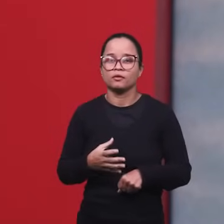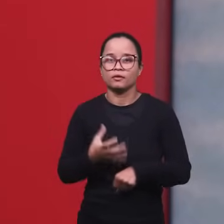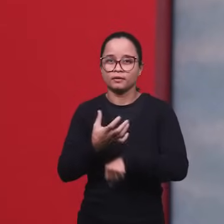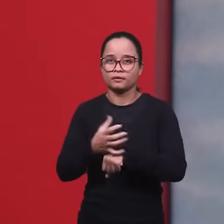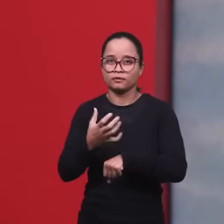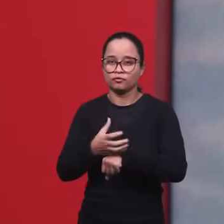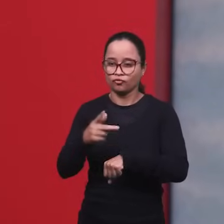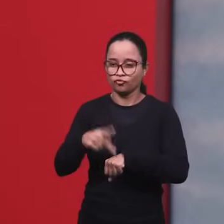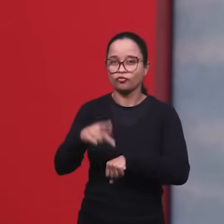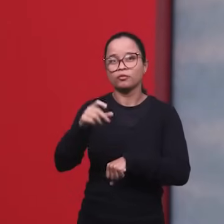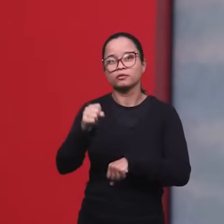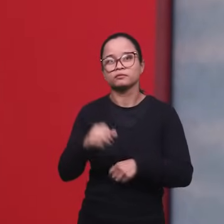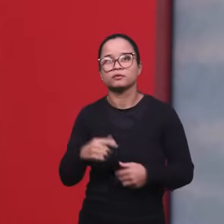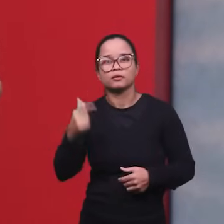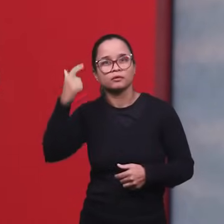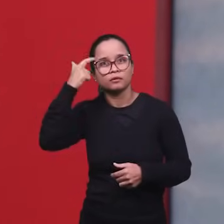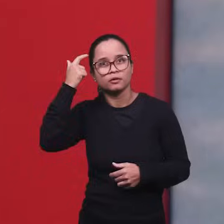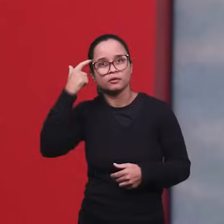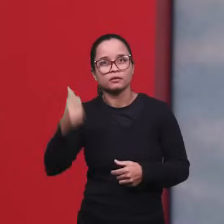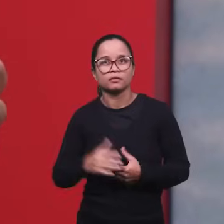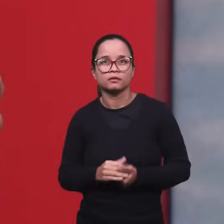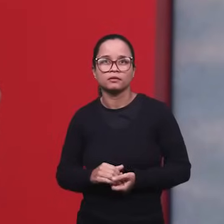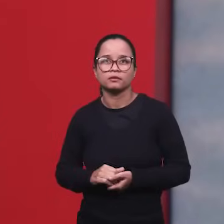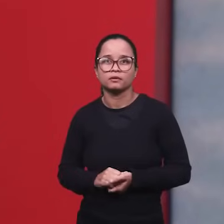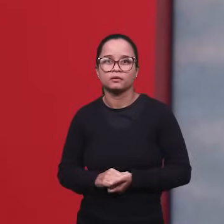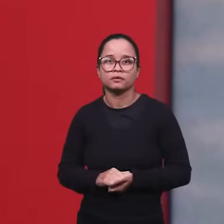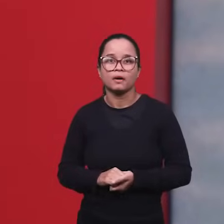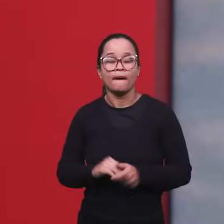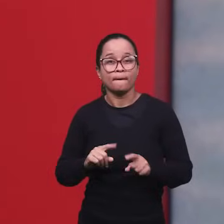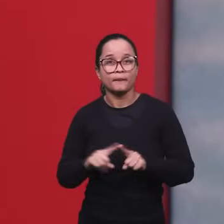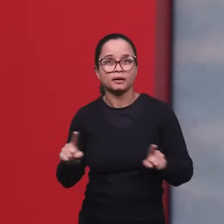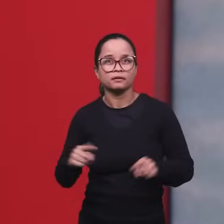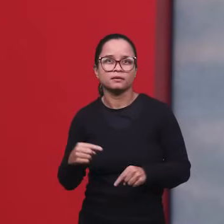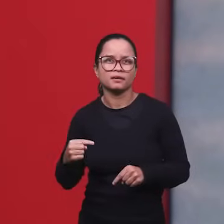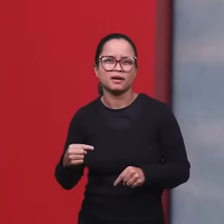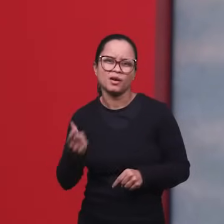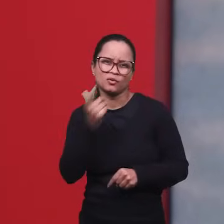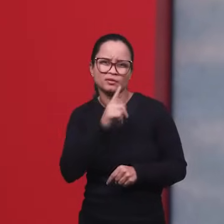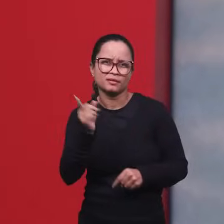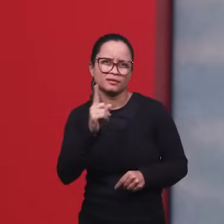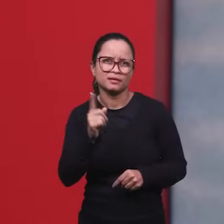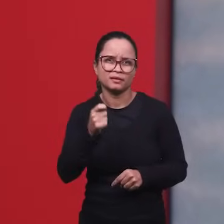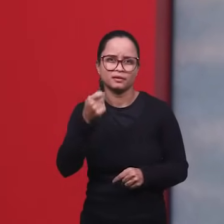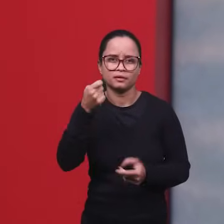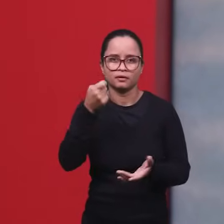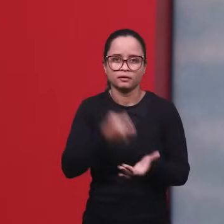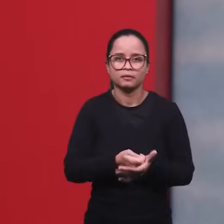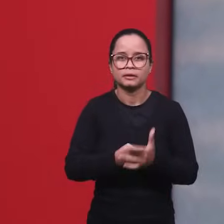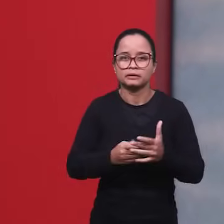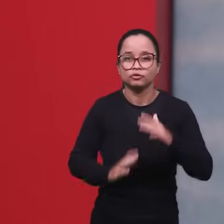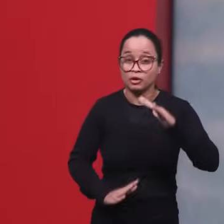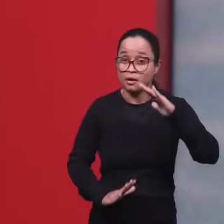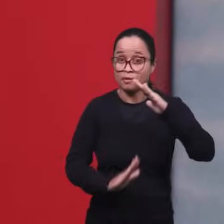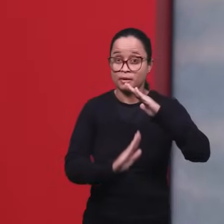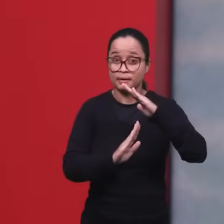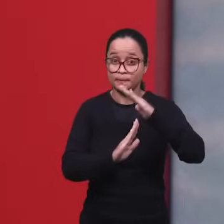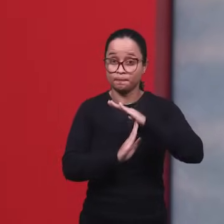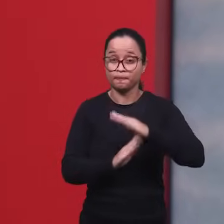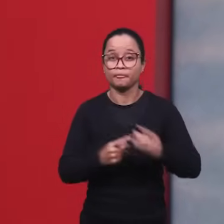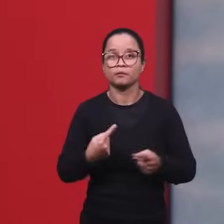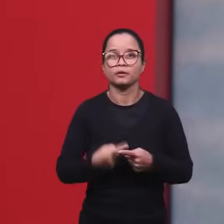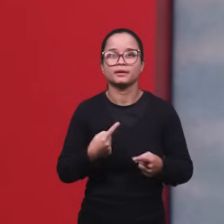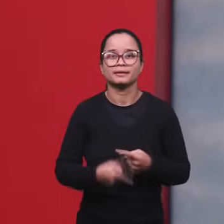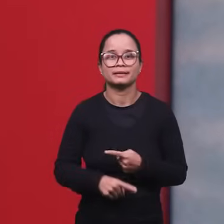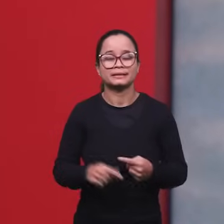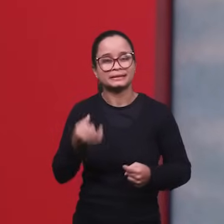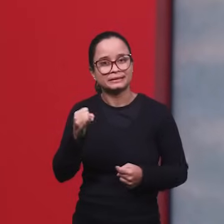a bolsa é baixinha. Assim, quando eu penso, né, o pós é até mais alto. Mas, às vezes, eu não consigo fazer uma contribuição em cima do teto. Senão, eu vou pegar o bolso do